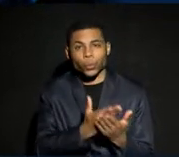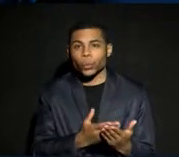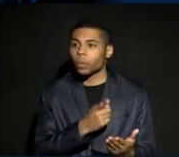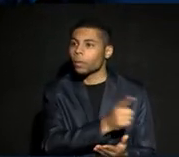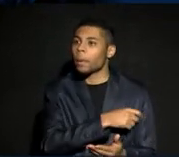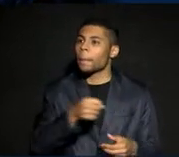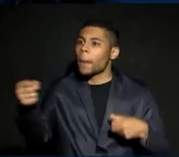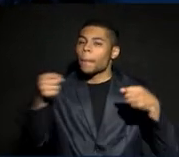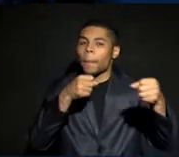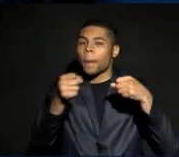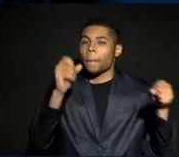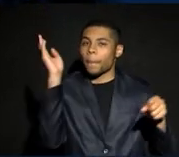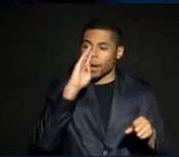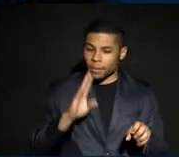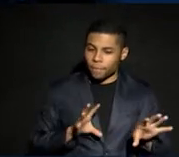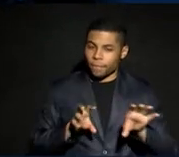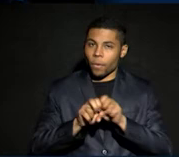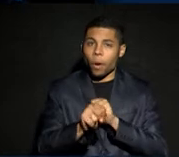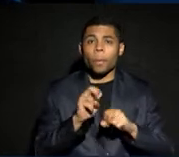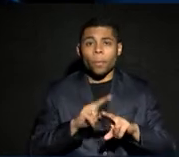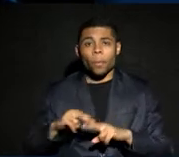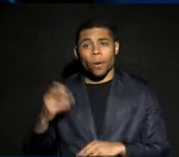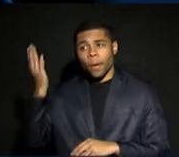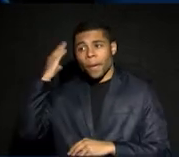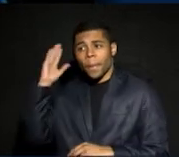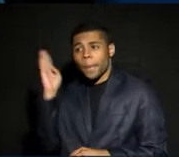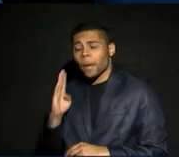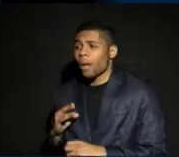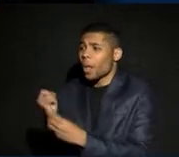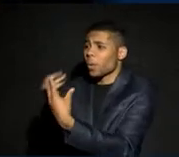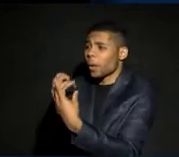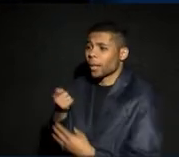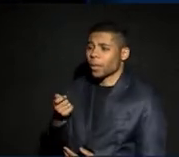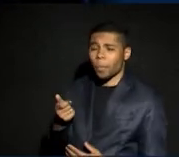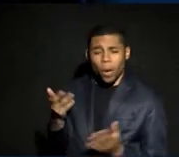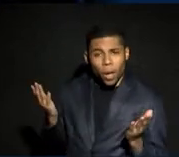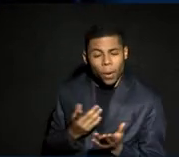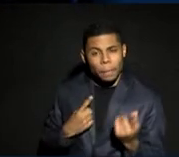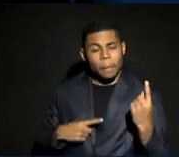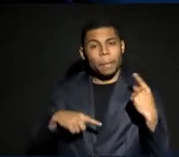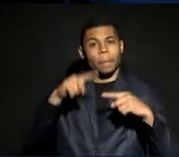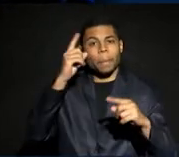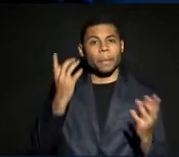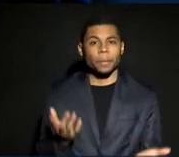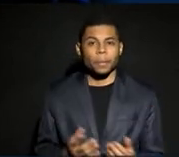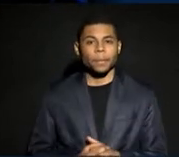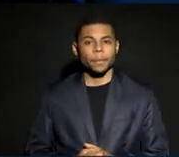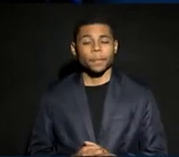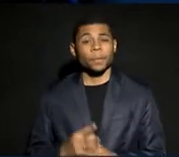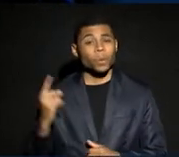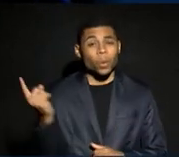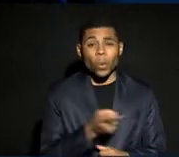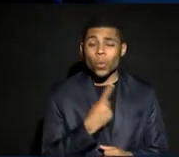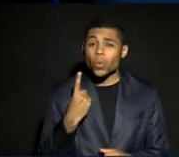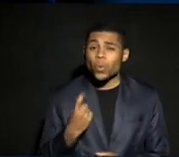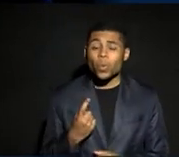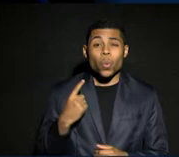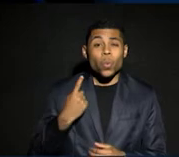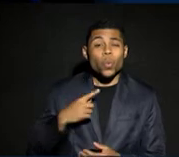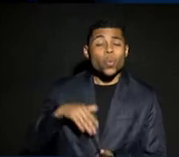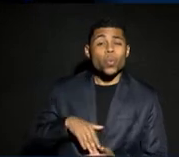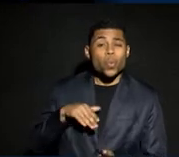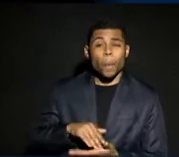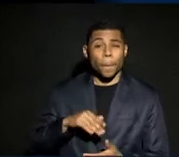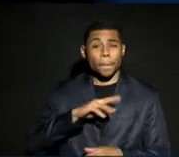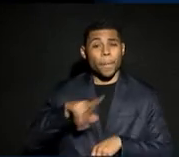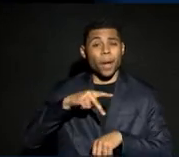prejuízo, formando os brasileiros que nunca tiveram acesso à educação. Nunca. Nós fomos o último